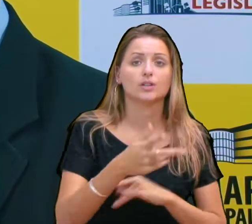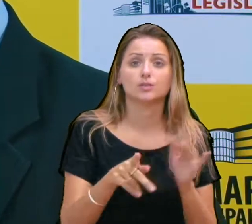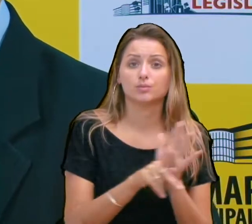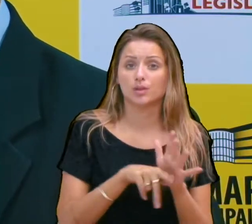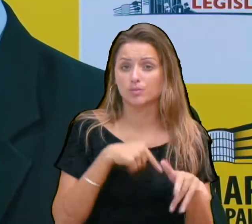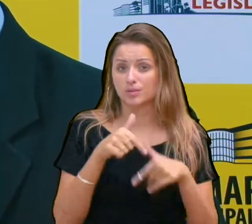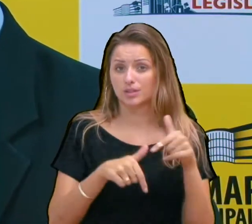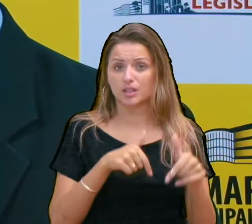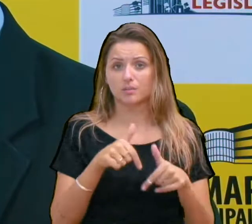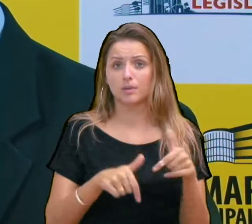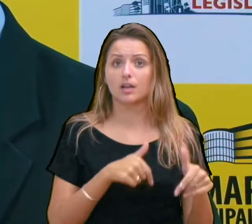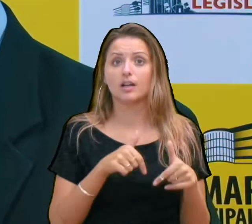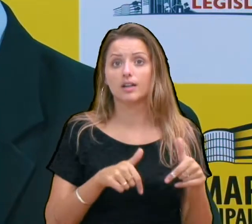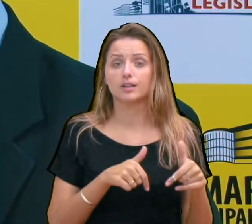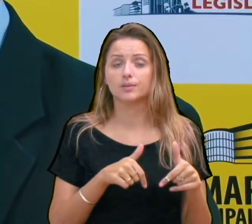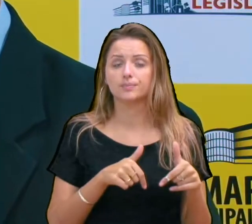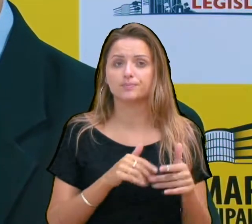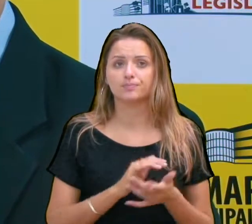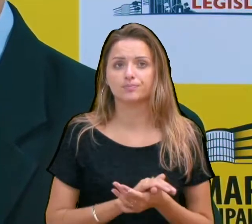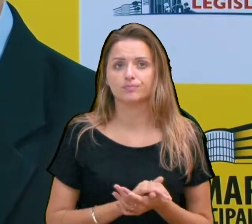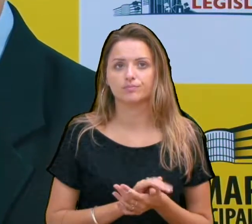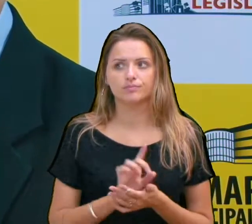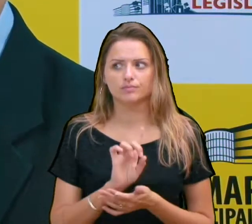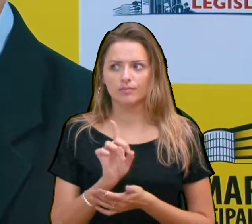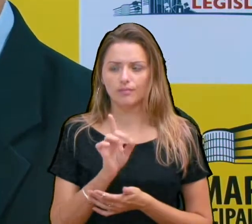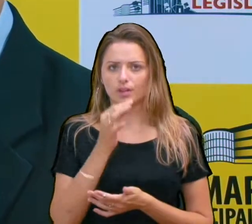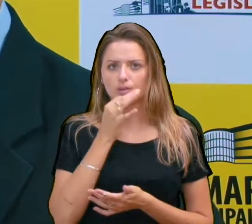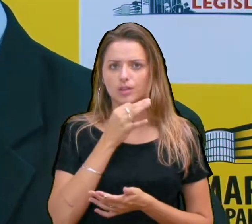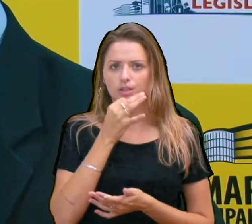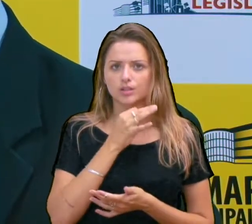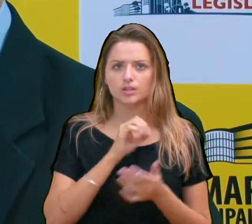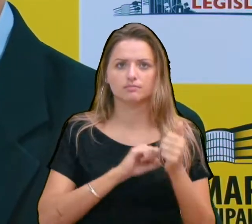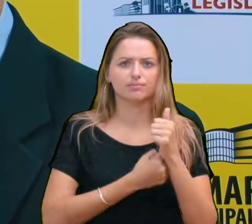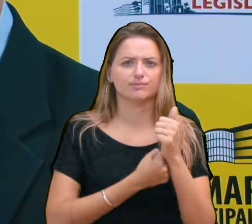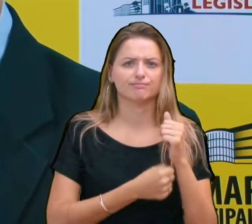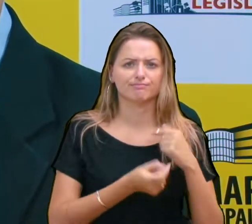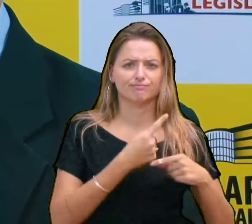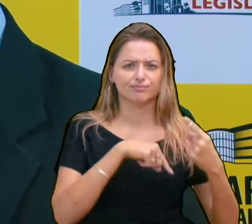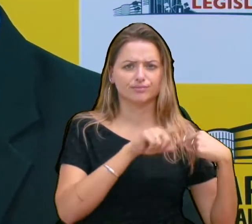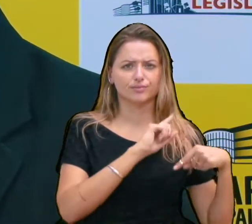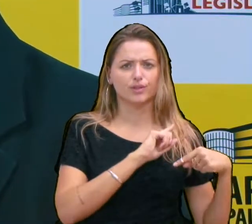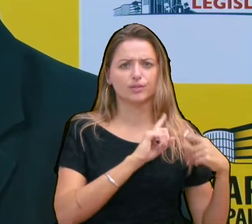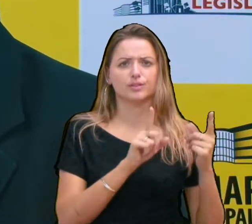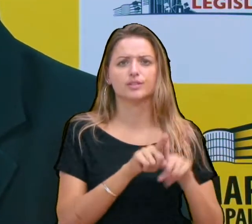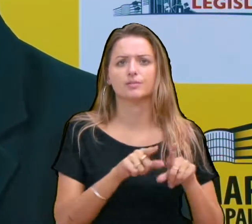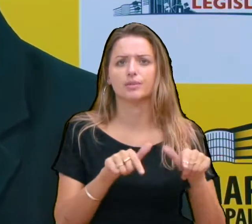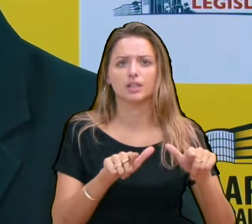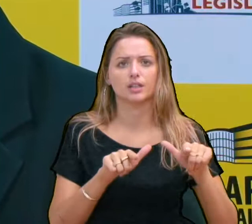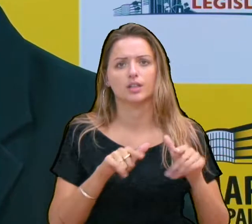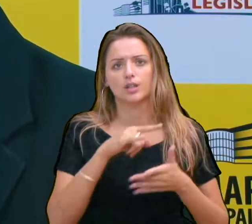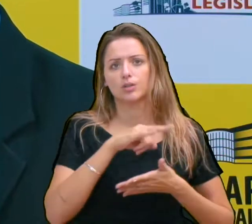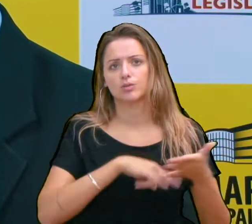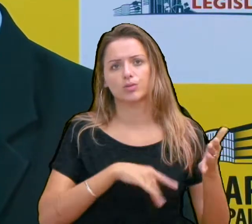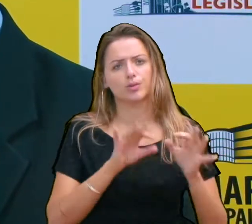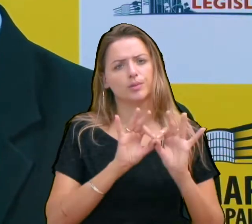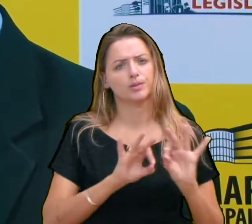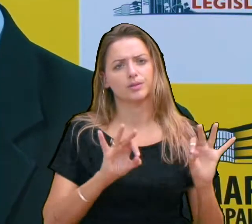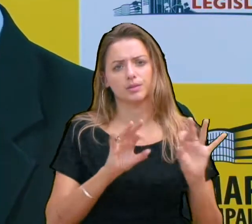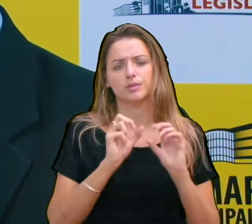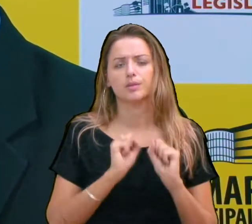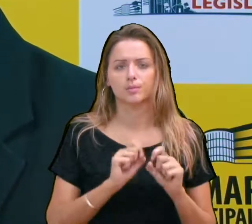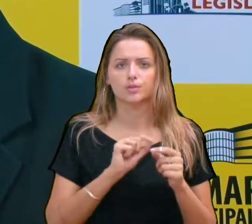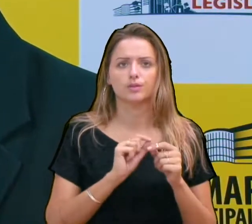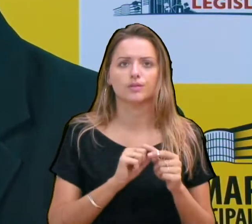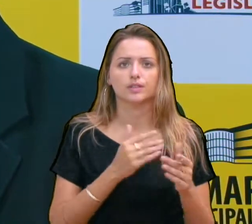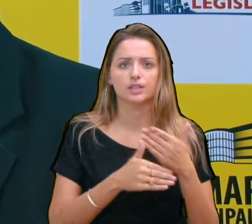E muitos estão indo a serviço, a trabalho. Não, Caxias anda para trás, até mesmo num certificado desse, tão simples que podia ser